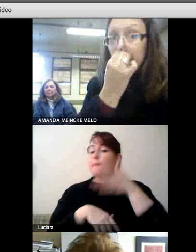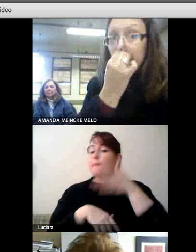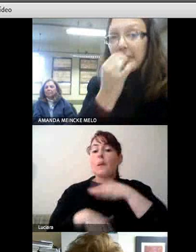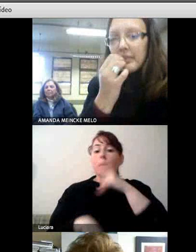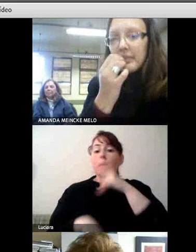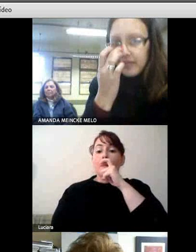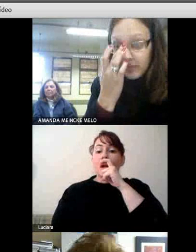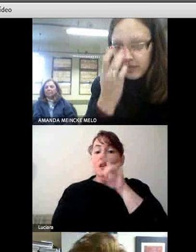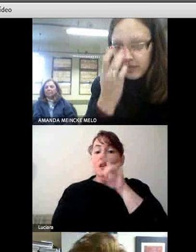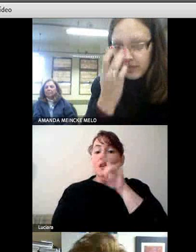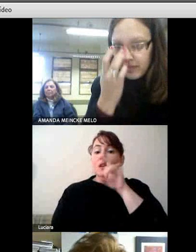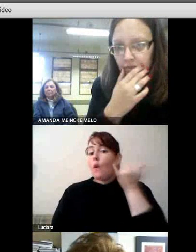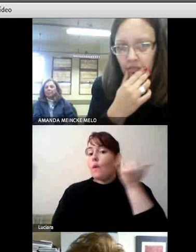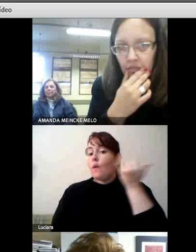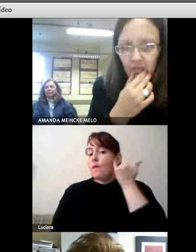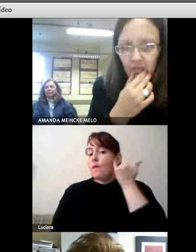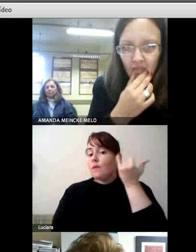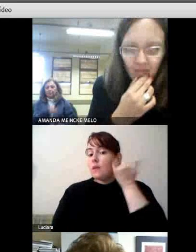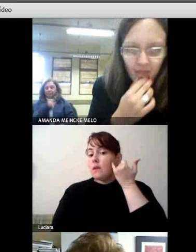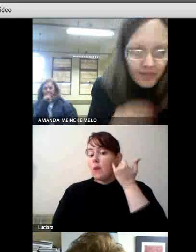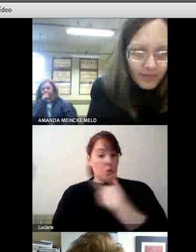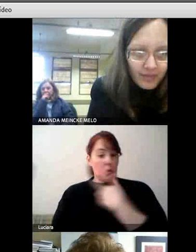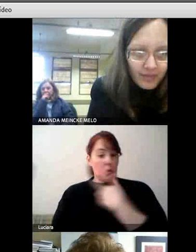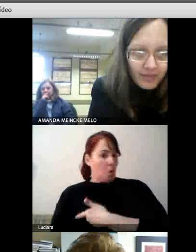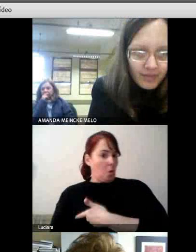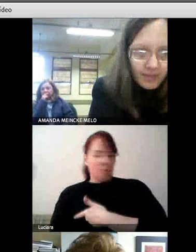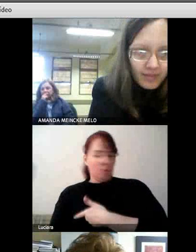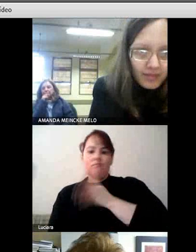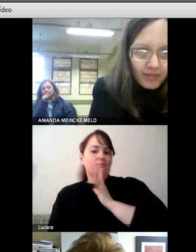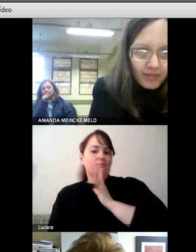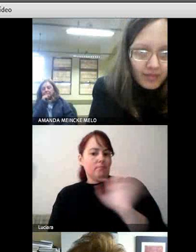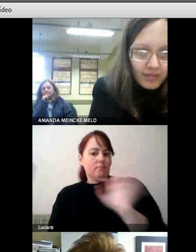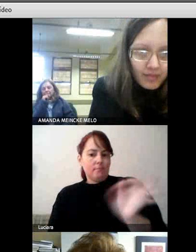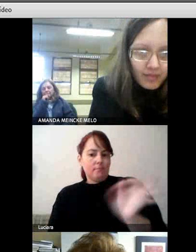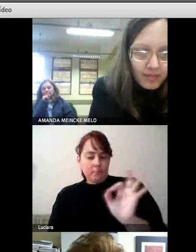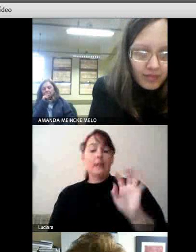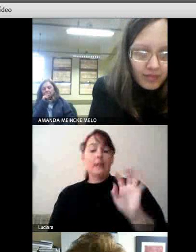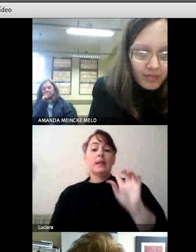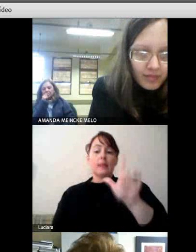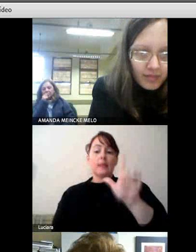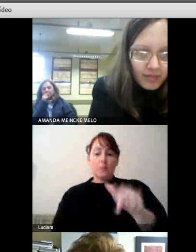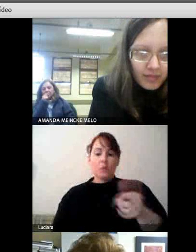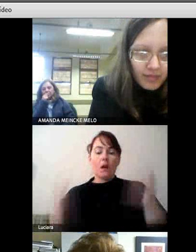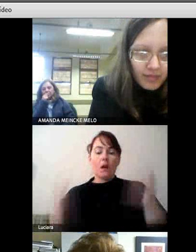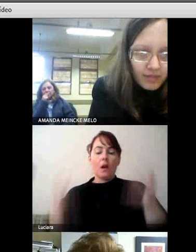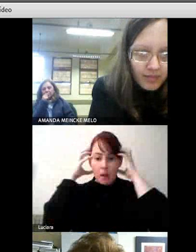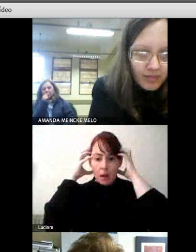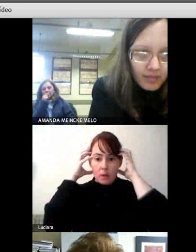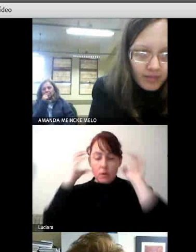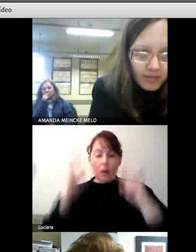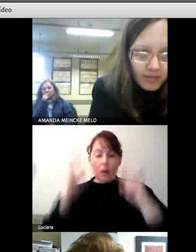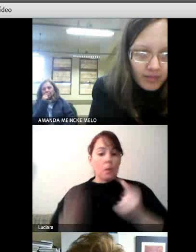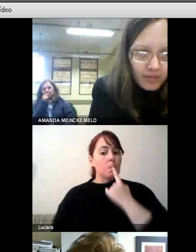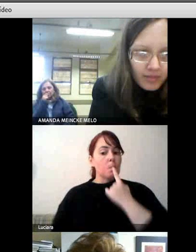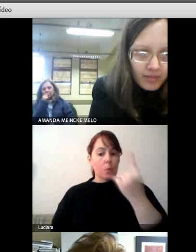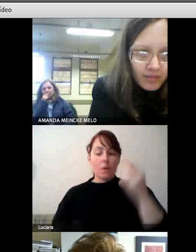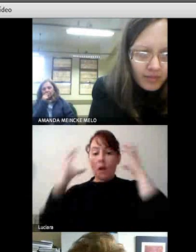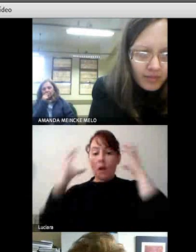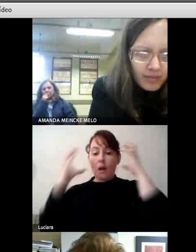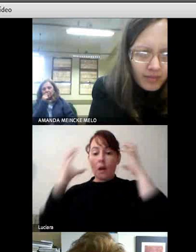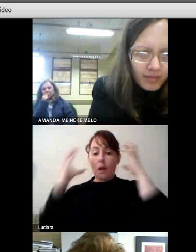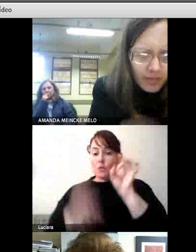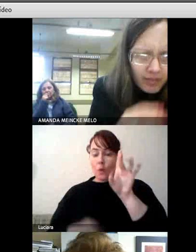é. É um mundo. Então, a gente tem tanto recurso novo todo dia. A gente tem...